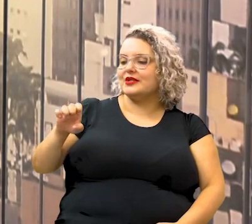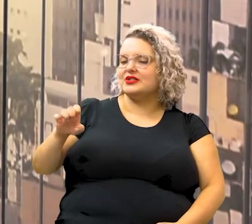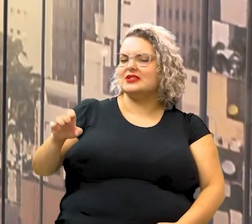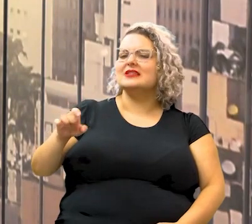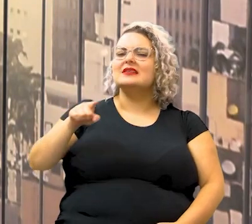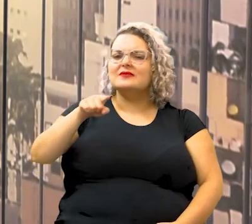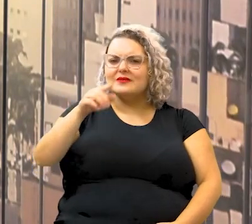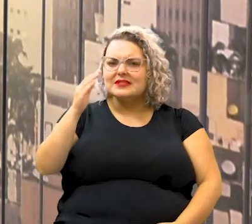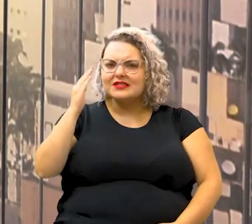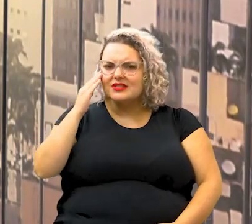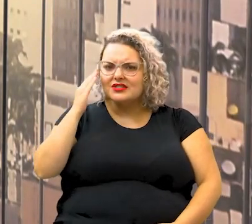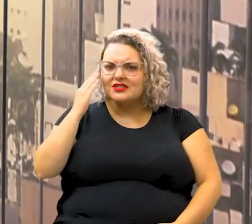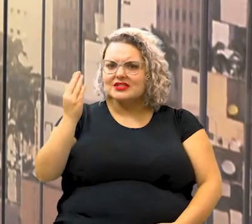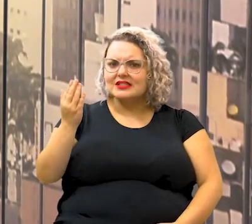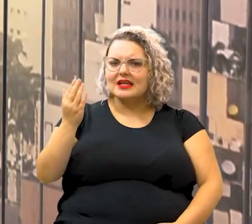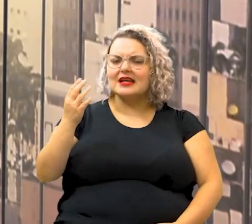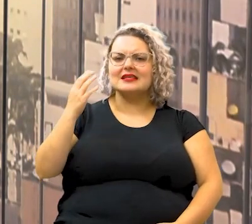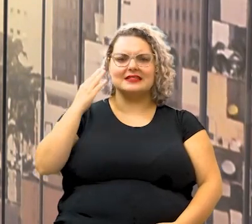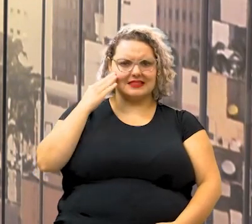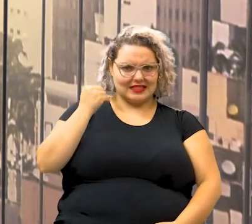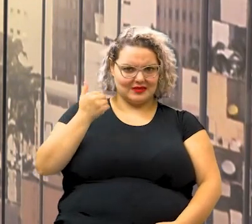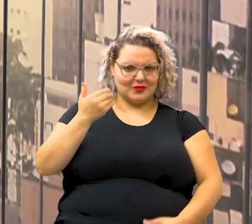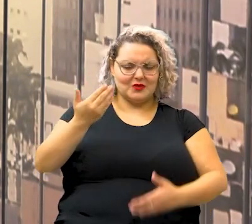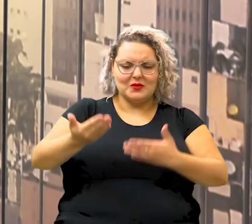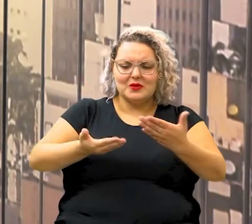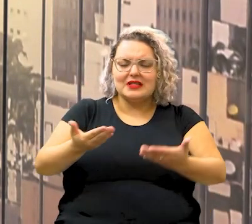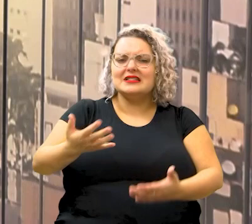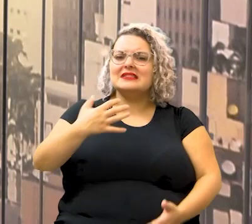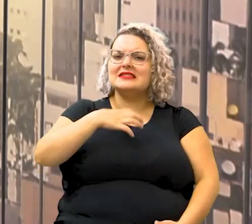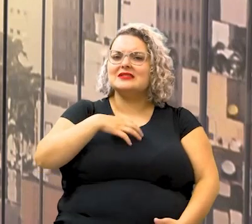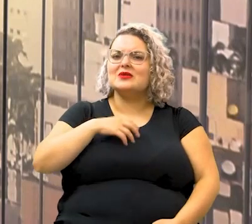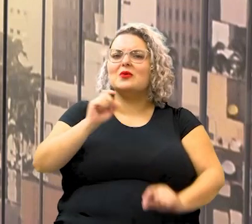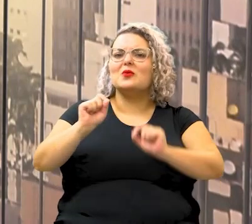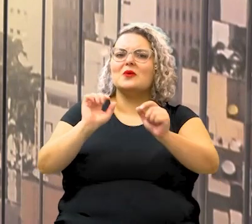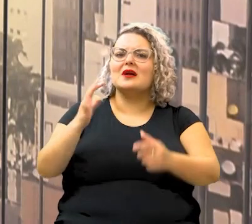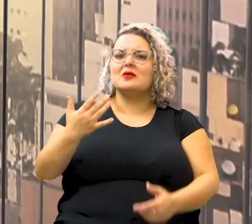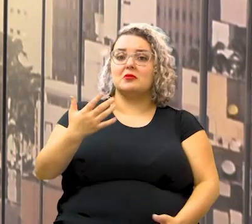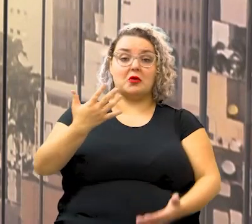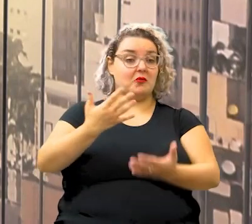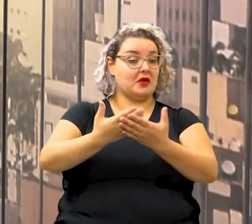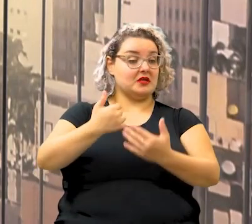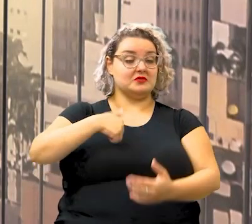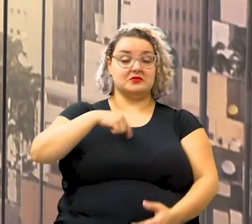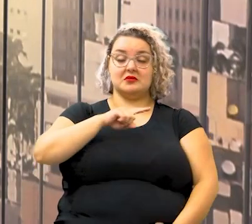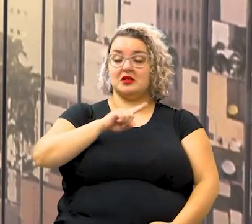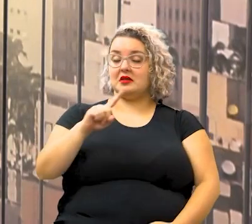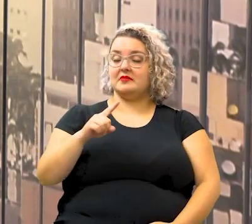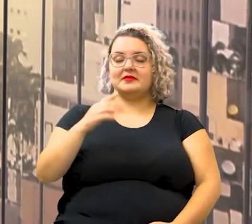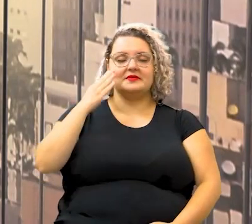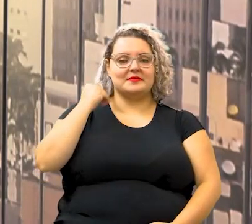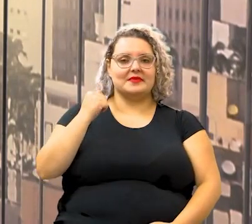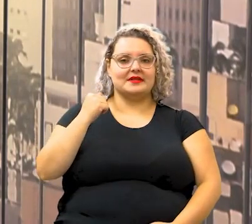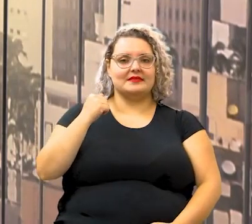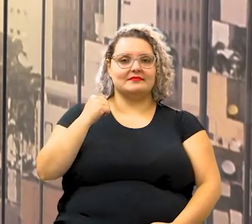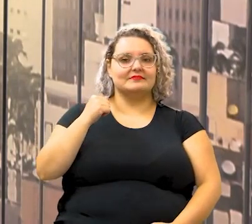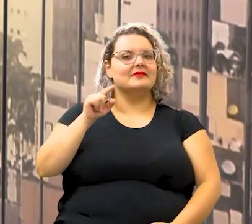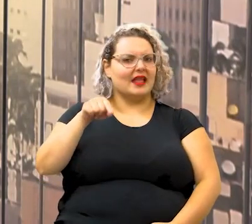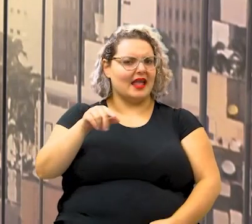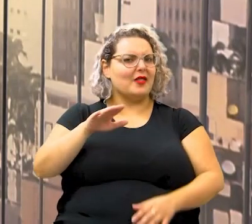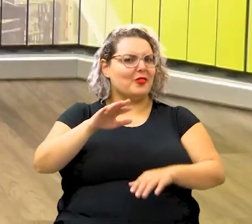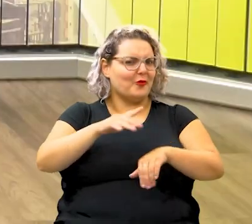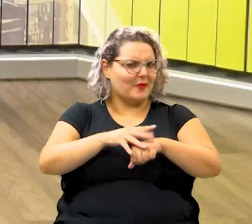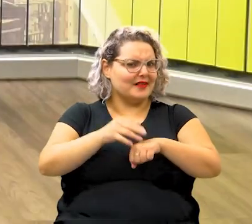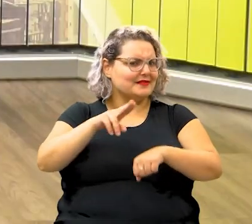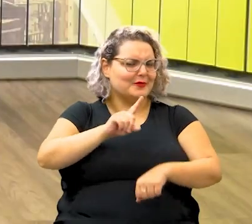que é? Sintomas, tratamento, o que acontece? Será que é uma doença ou não? Então fica com a gente,